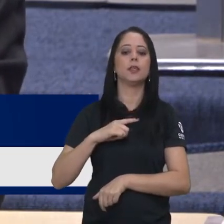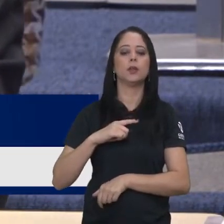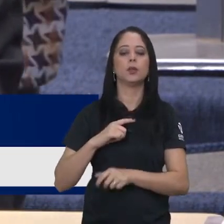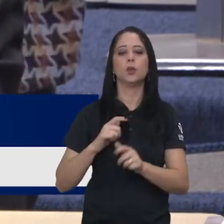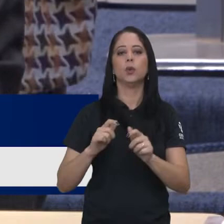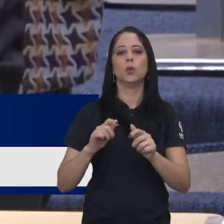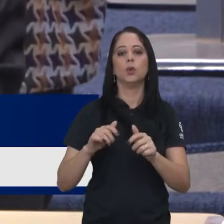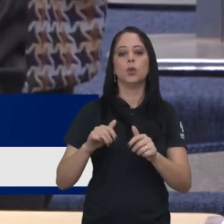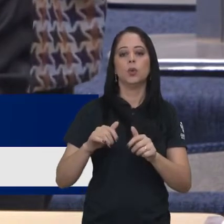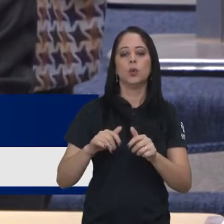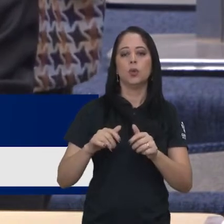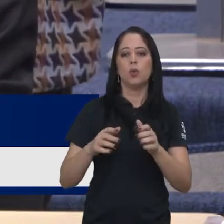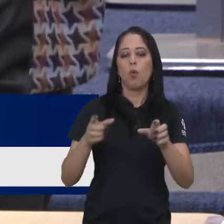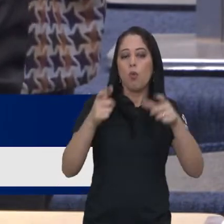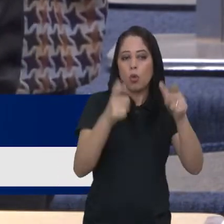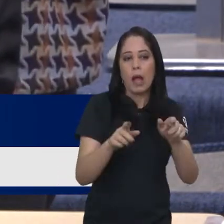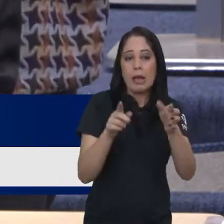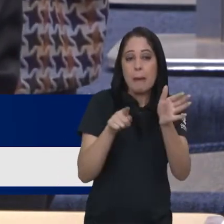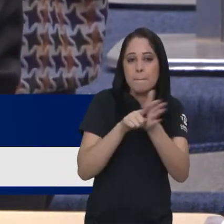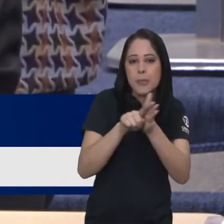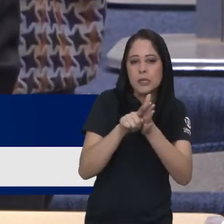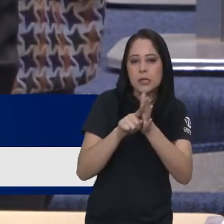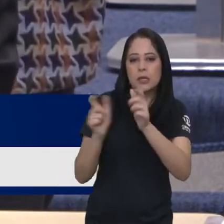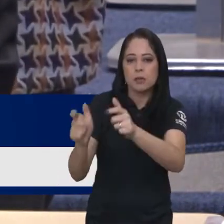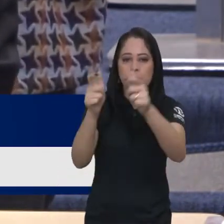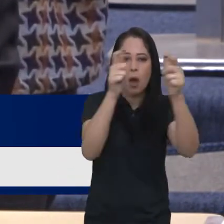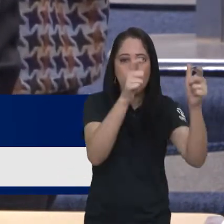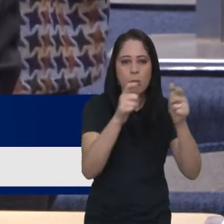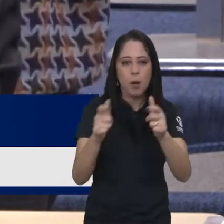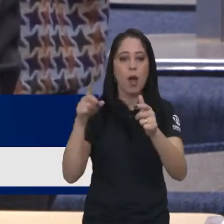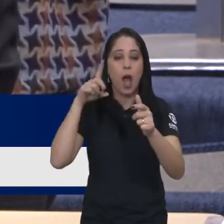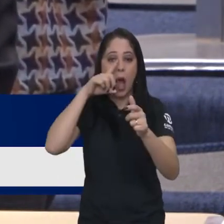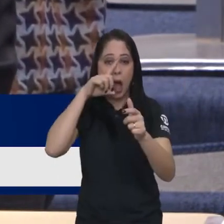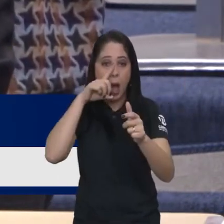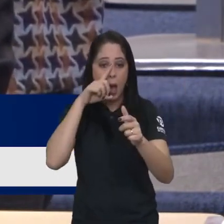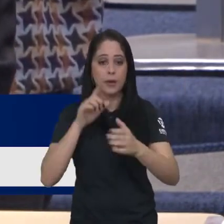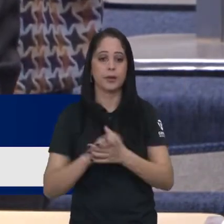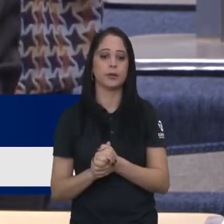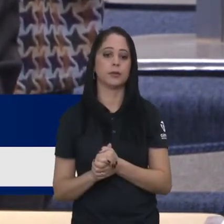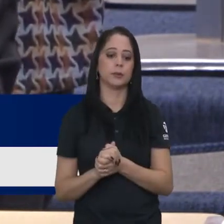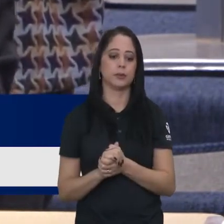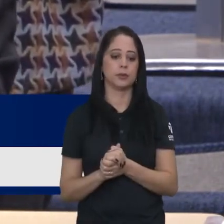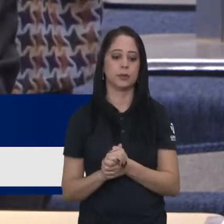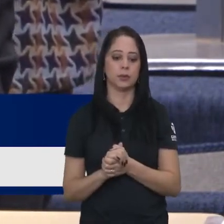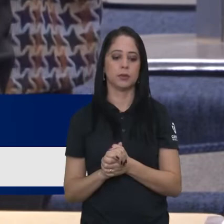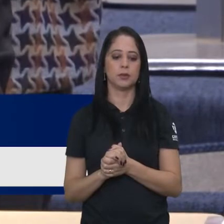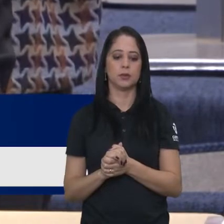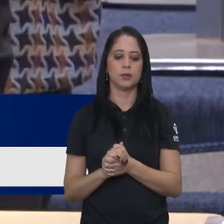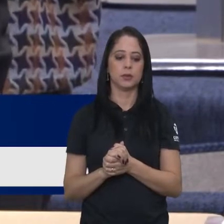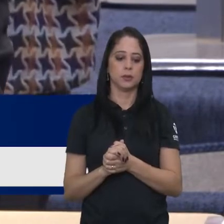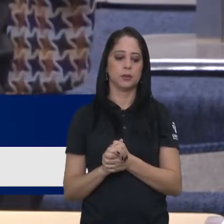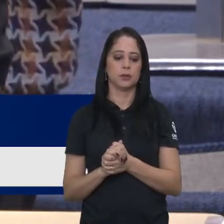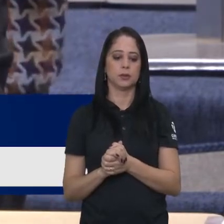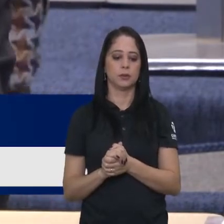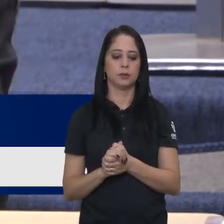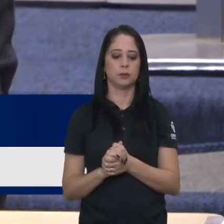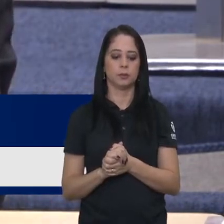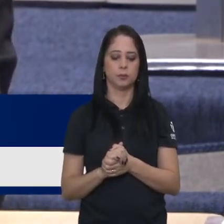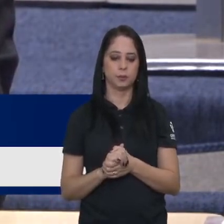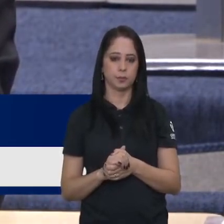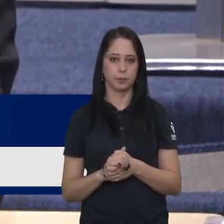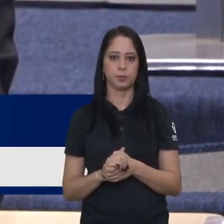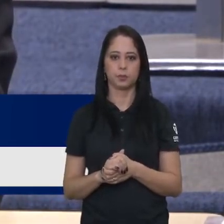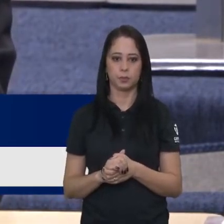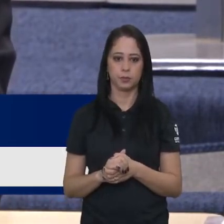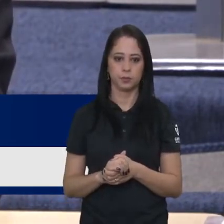de LabGRIS, laboratório de risco, que estuda justamente as áreas de risco. E eles mudaram, tanto é que as ações agora judiciais também estão partindo por esse